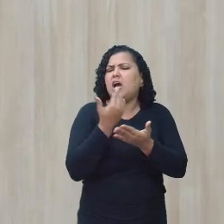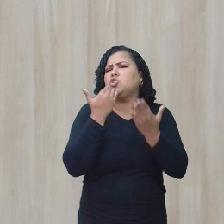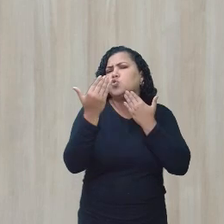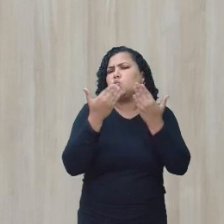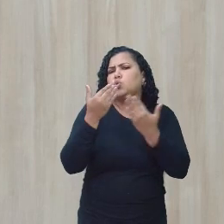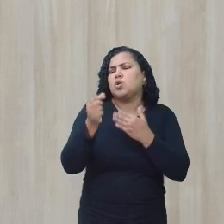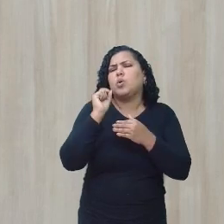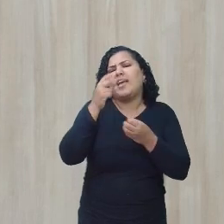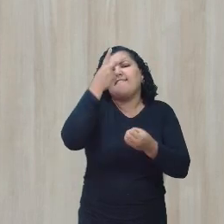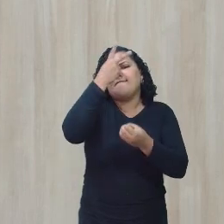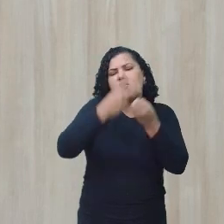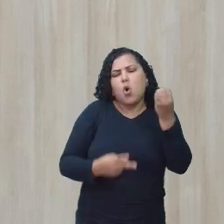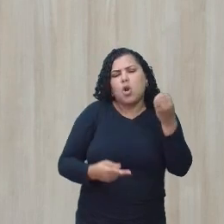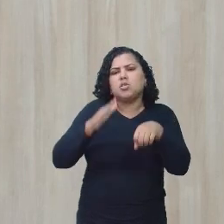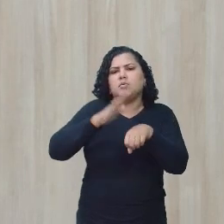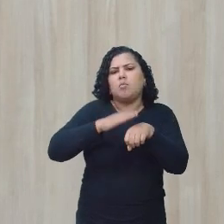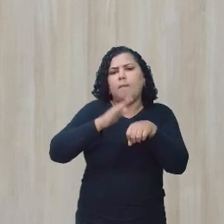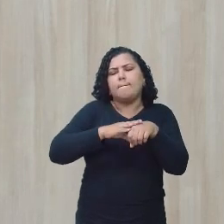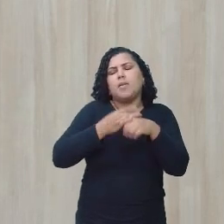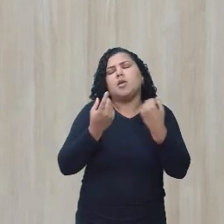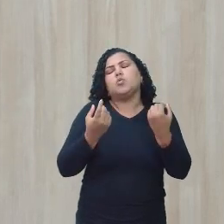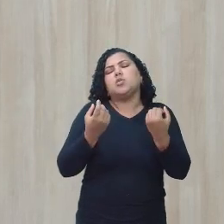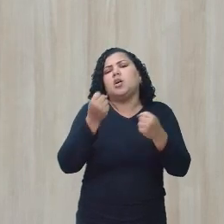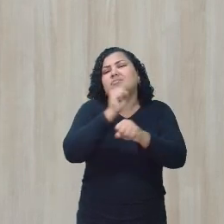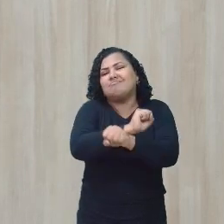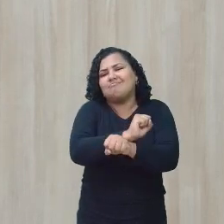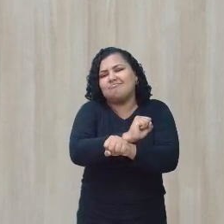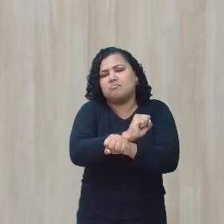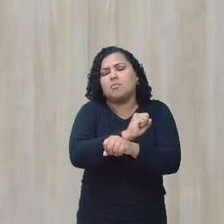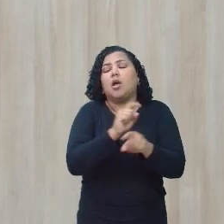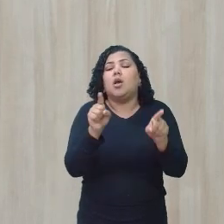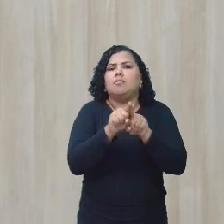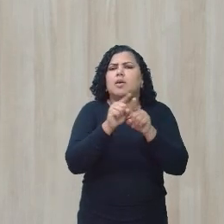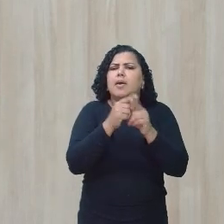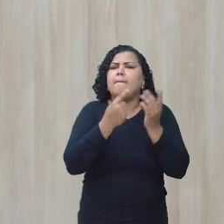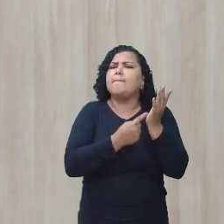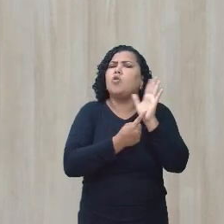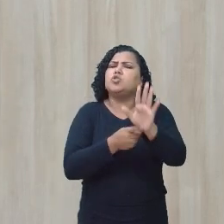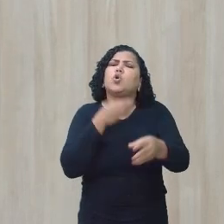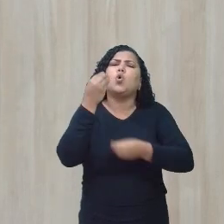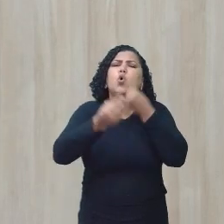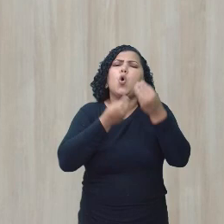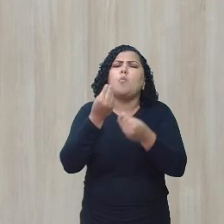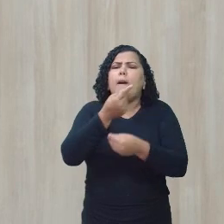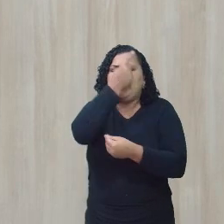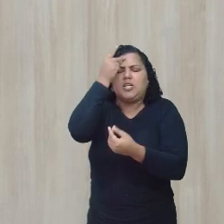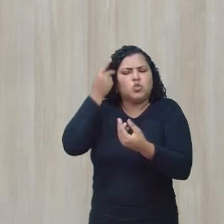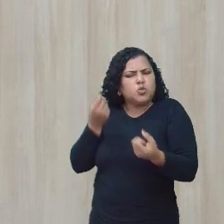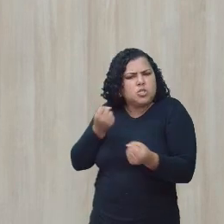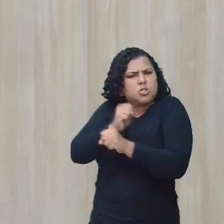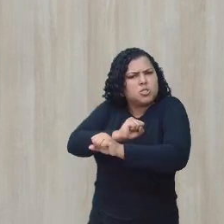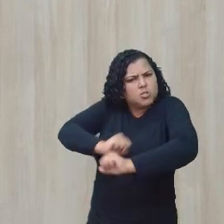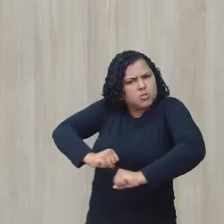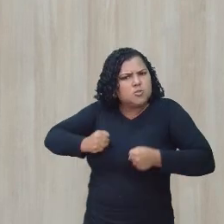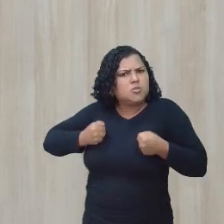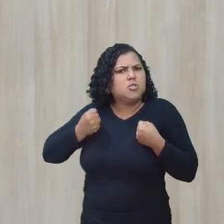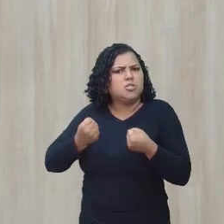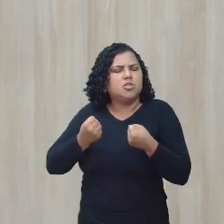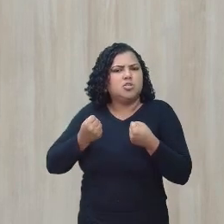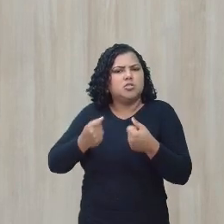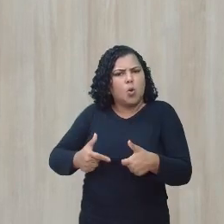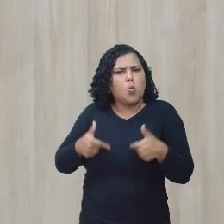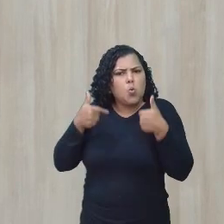da escravidão e também trazer para vocês a resistência, porque, afinal de contas, esses sujeitos também trabalharam,